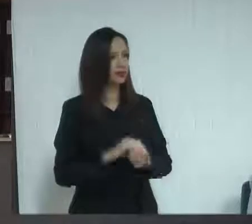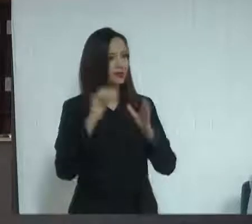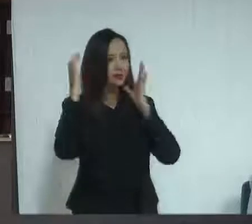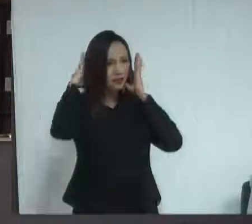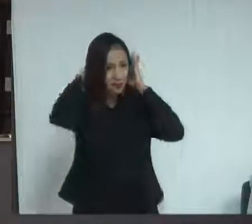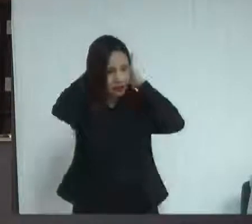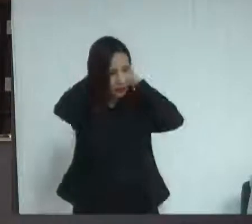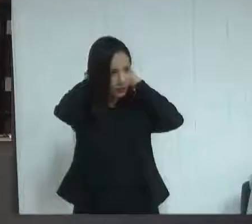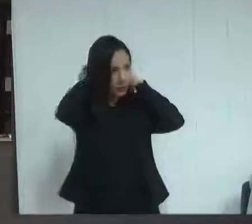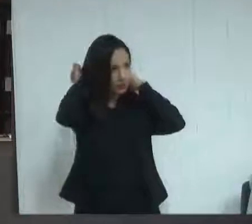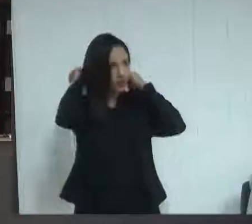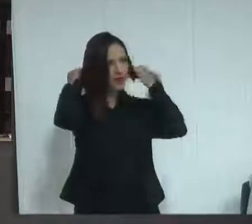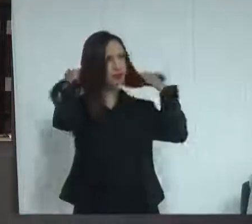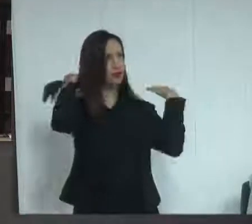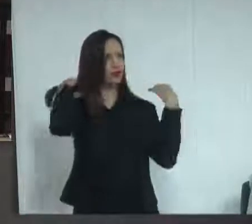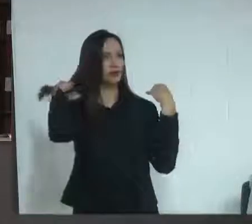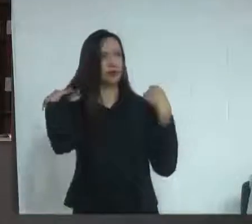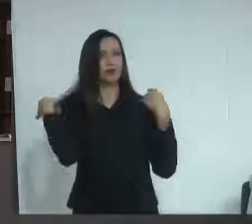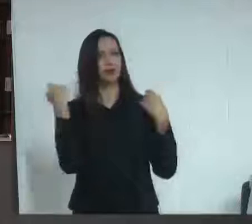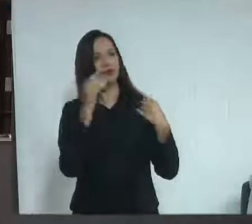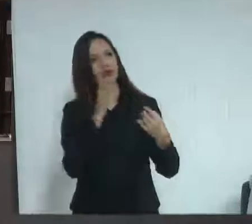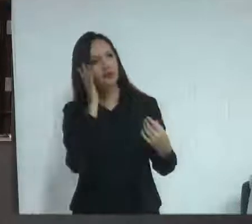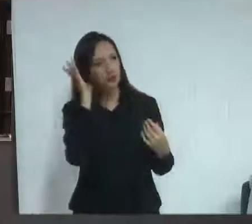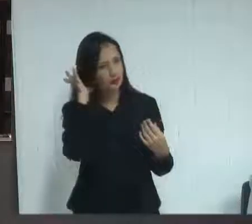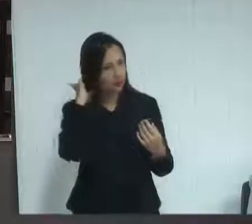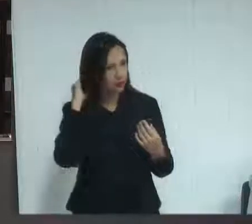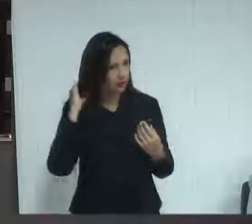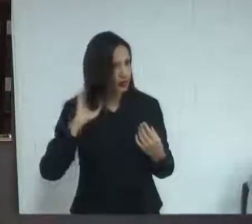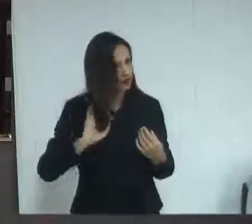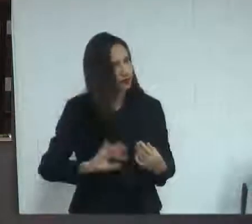Peço a palavra, senhor presidente. Com a palavra, vereador Marcos Ferraz.